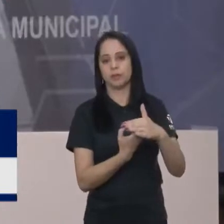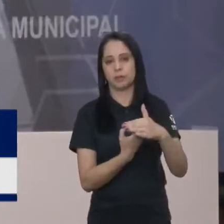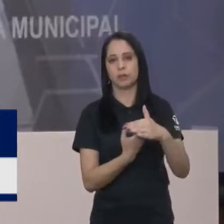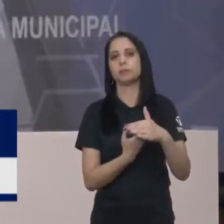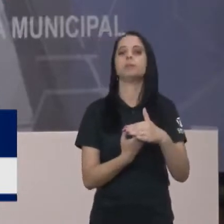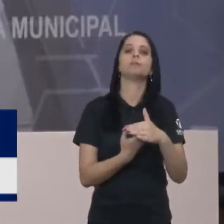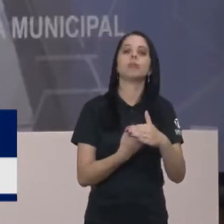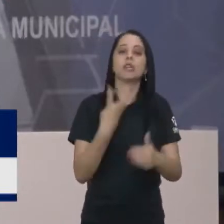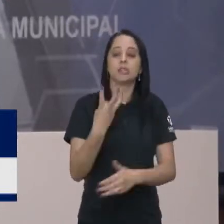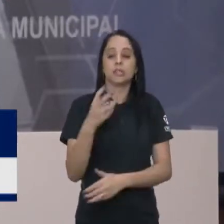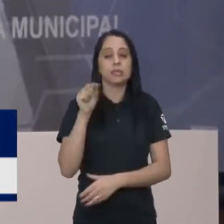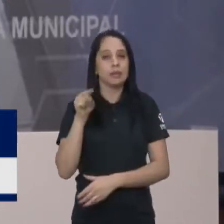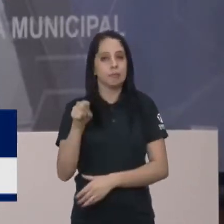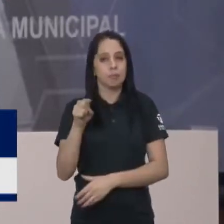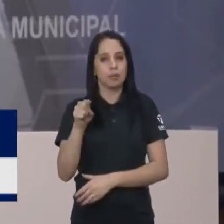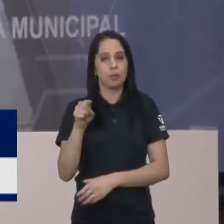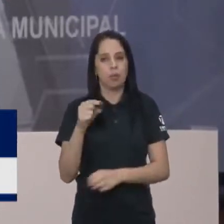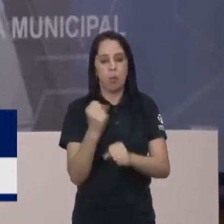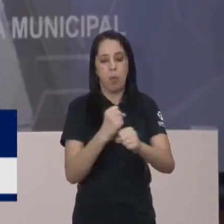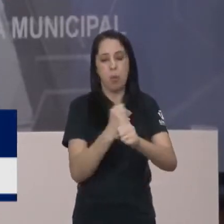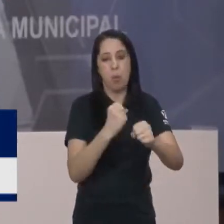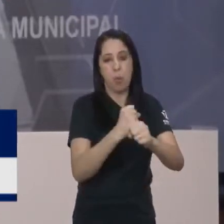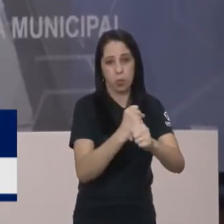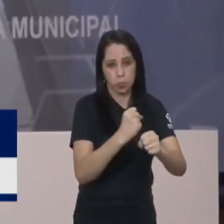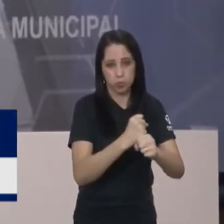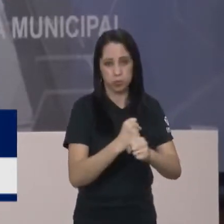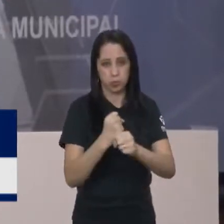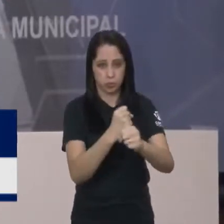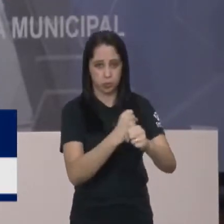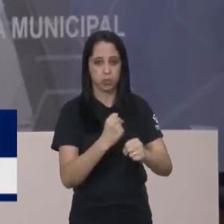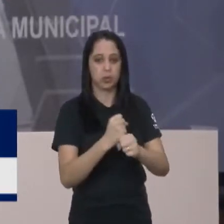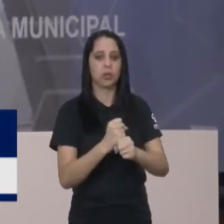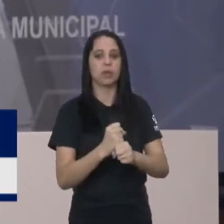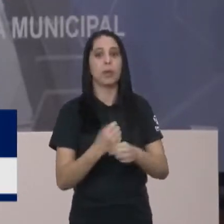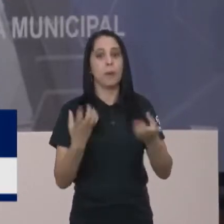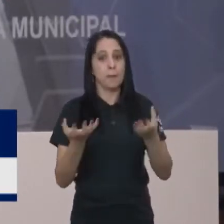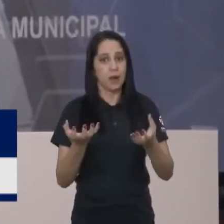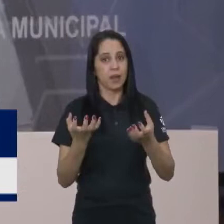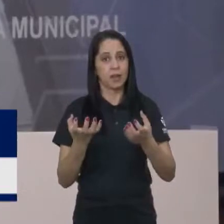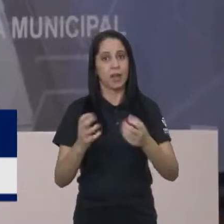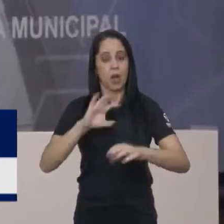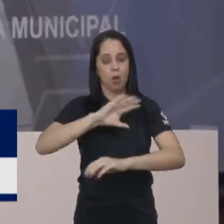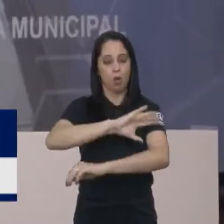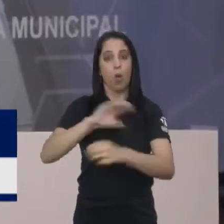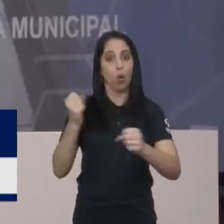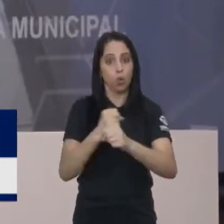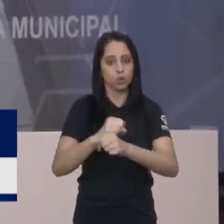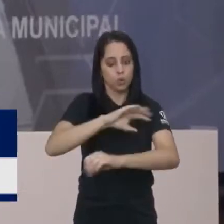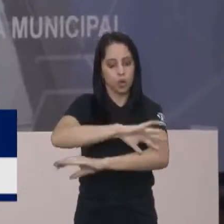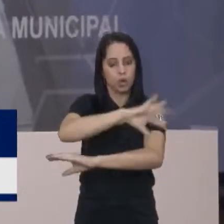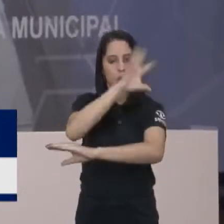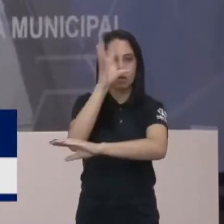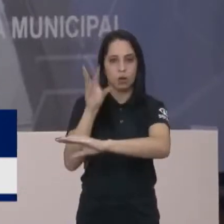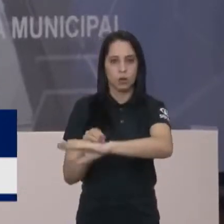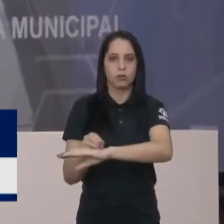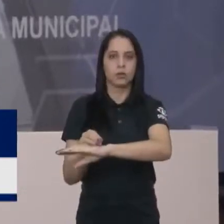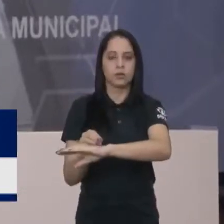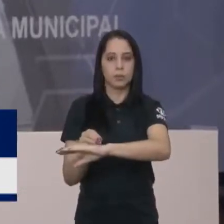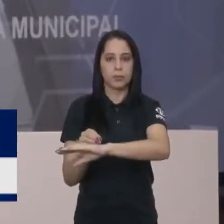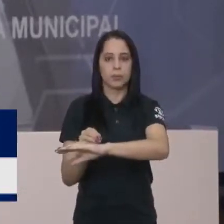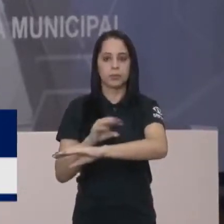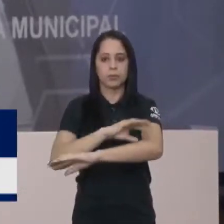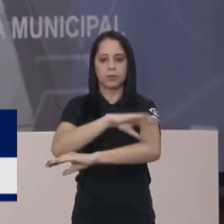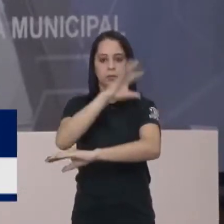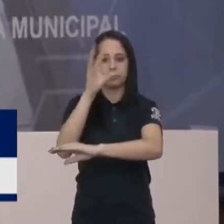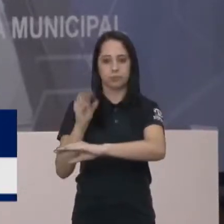30 mil metros quadrados de área construída para a implantação do atual Parque Tecnológico. Em